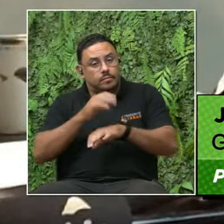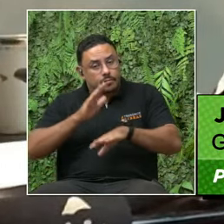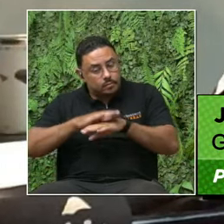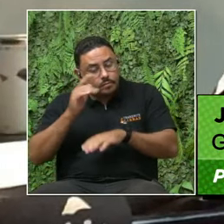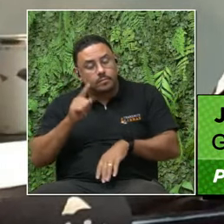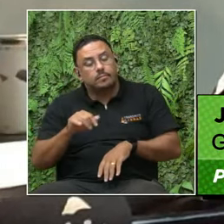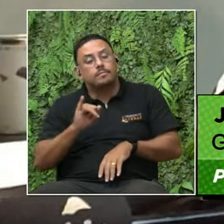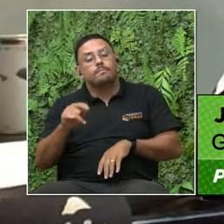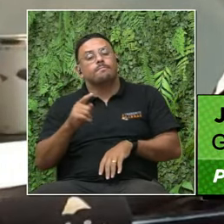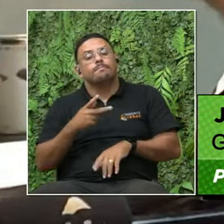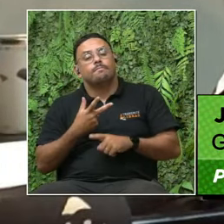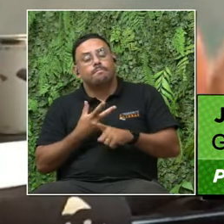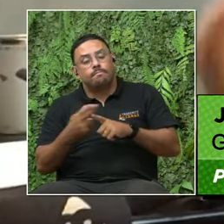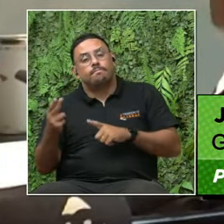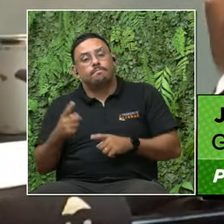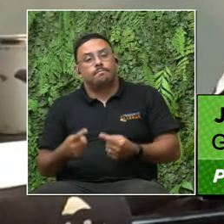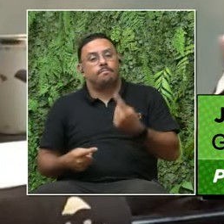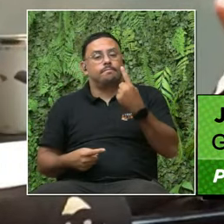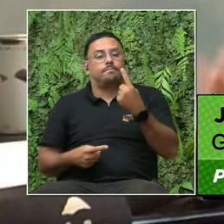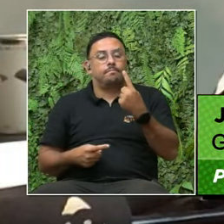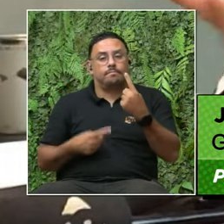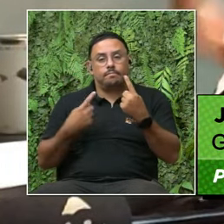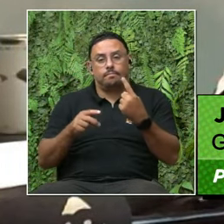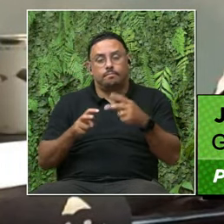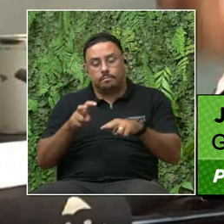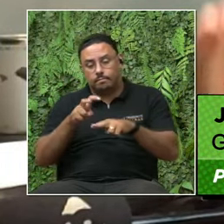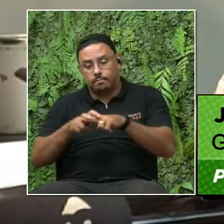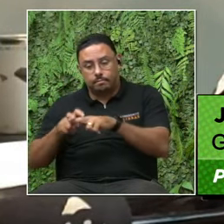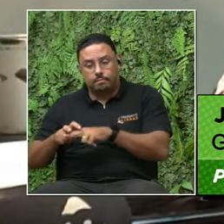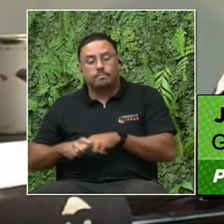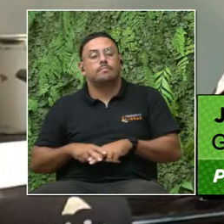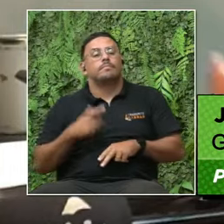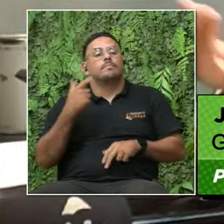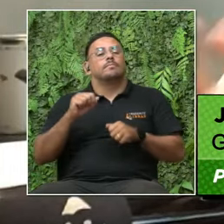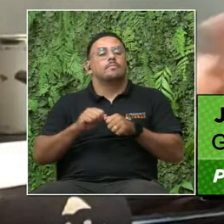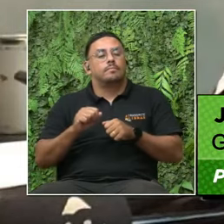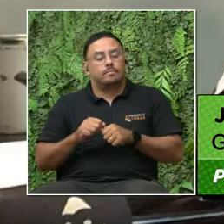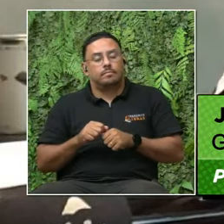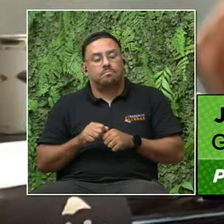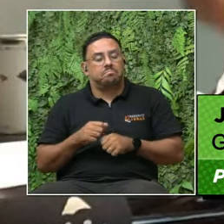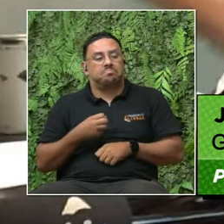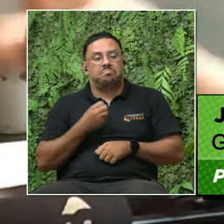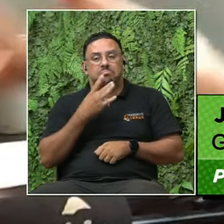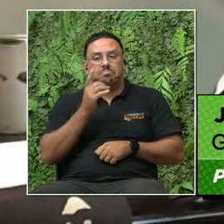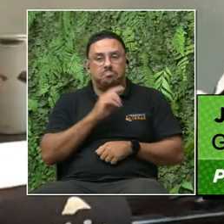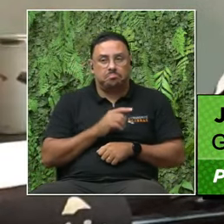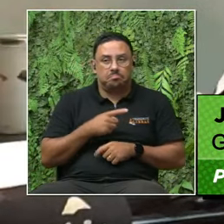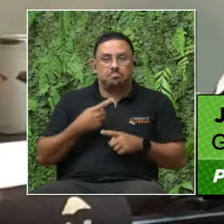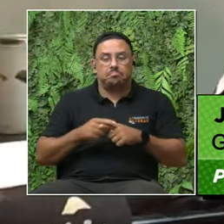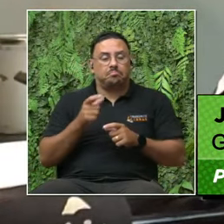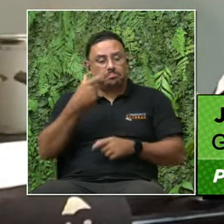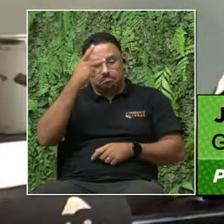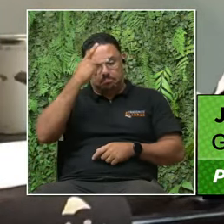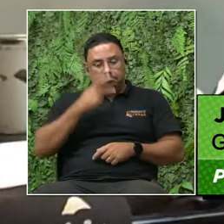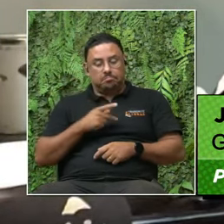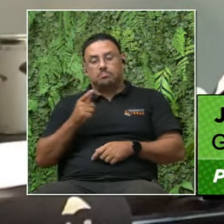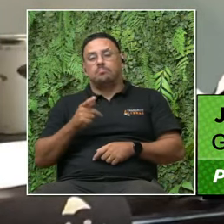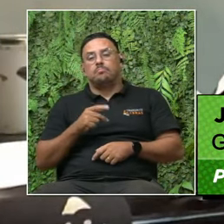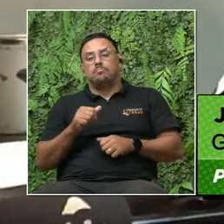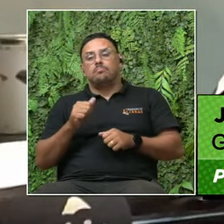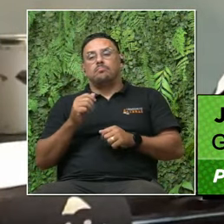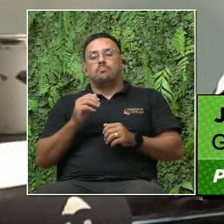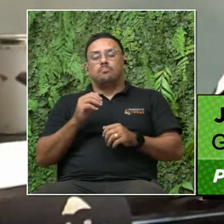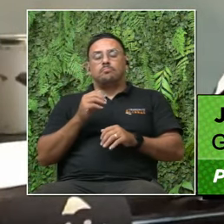talvez tivesse Vencido o primeiro jogo não não fosse assim talvez sentasse em cima de um resultado embora acho pouco provável pelo perfil do treinador mas